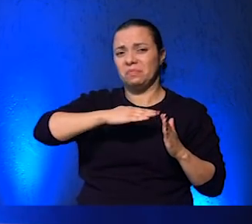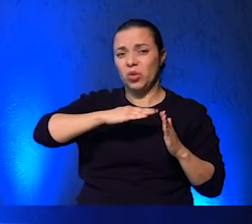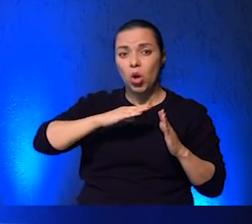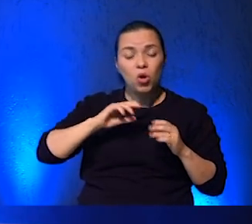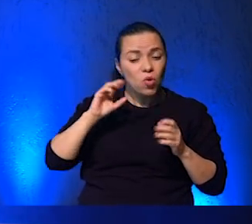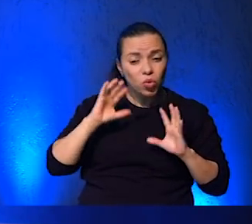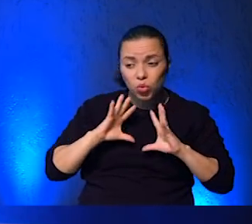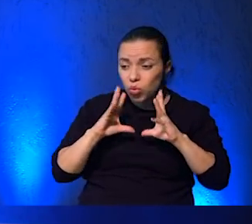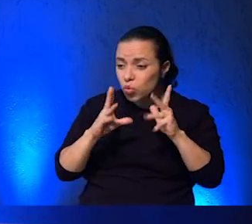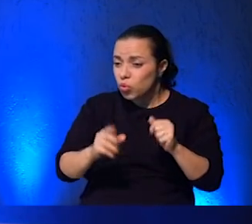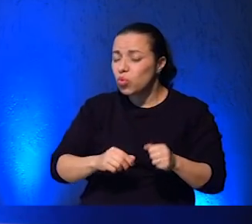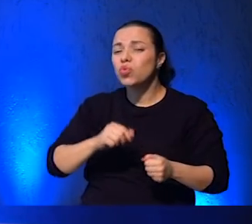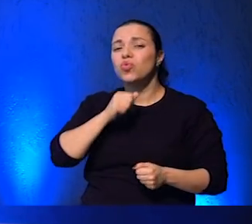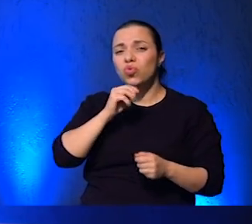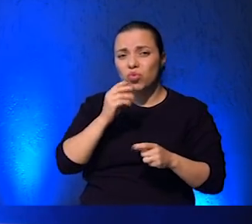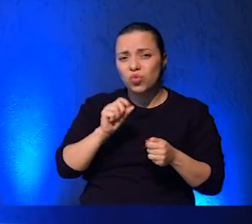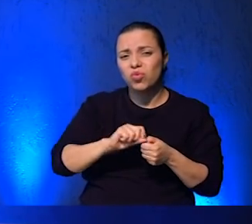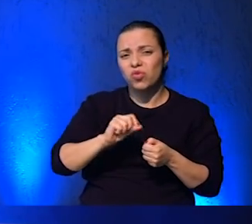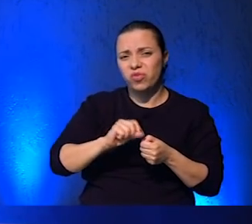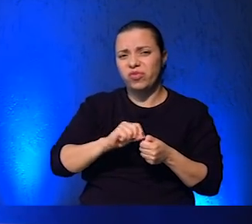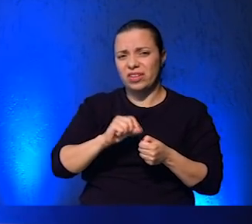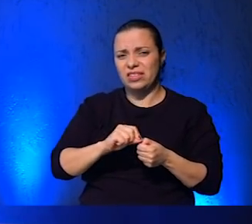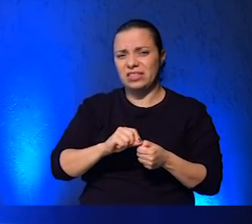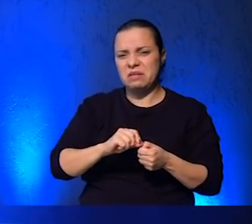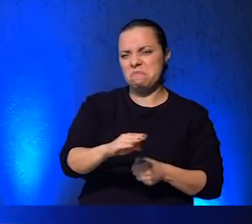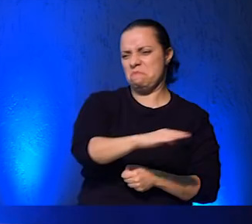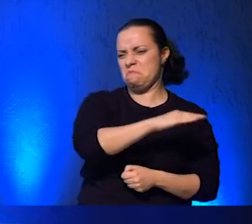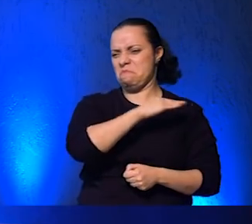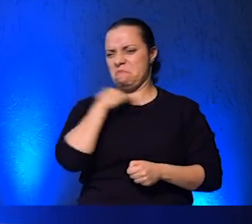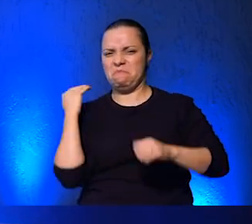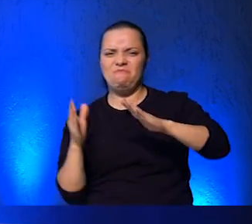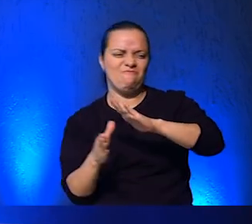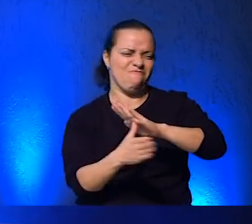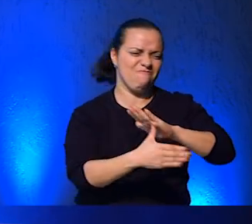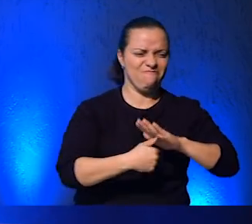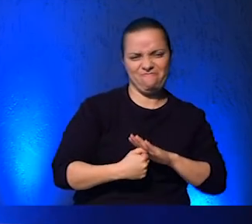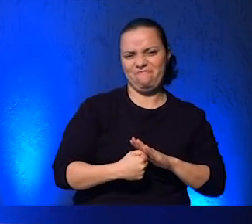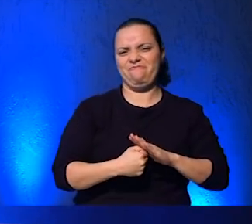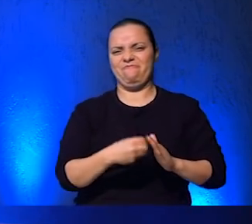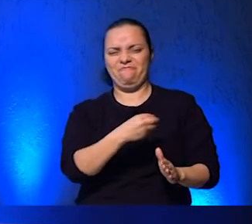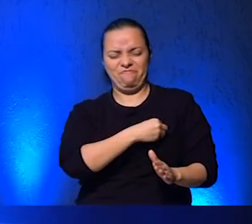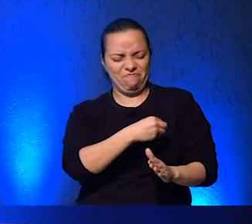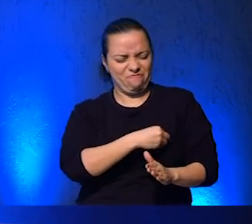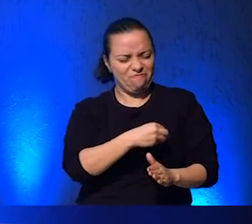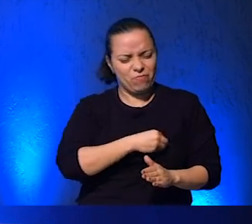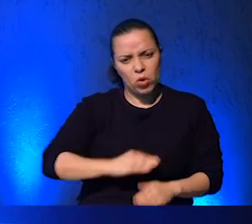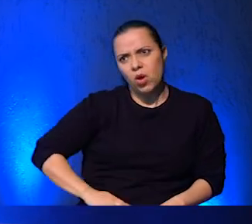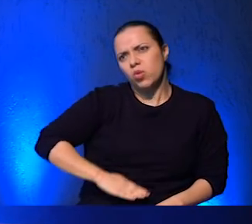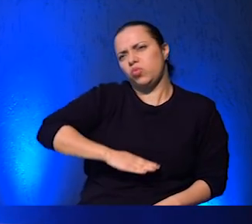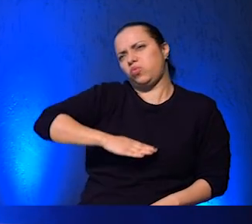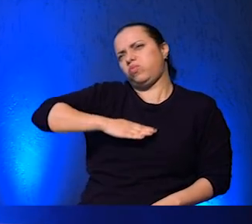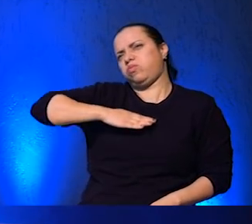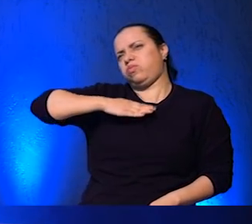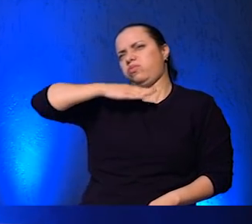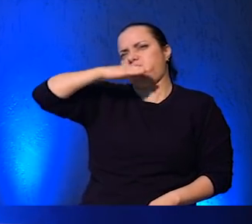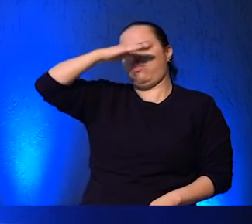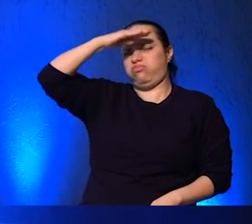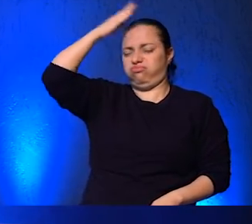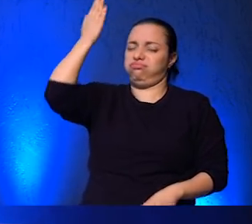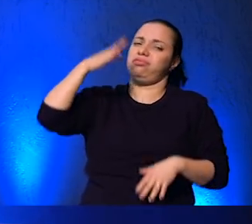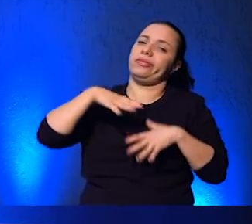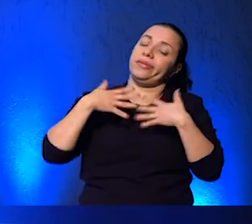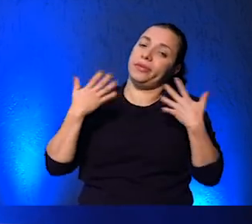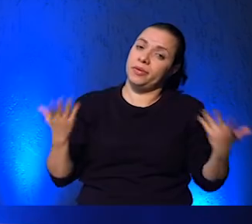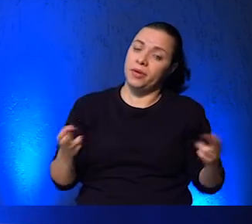de coisa ruim assassinato miséria era o que aconteceu naqueles dias deus decidiu destruir a humanidade veio o